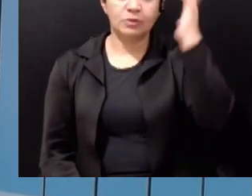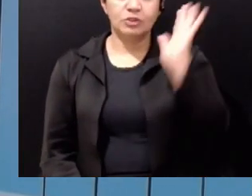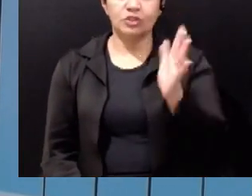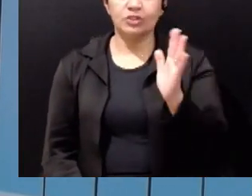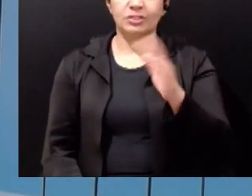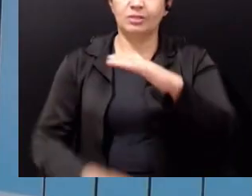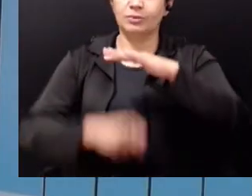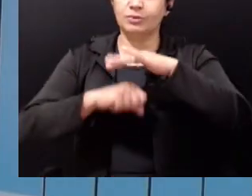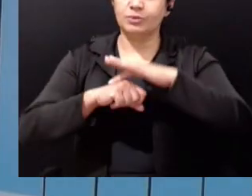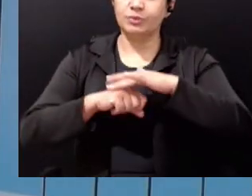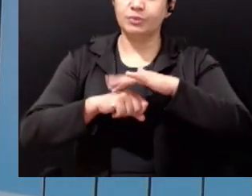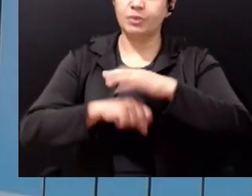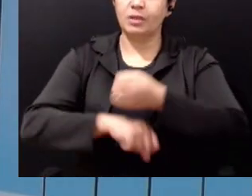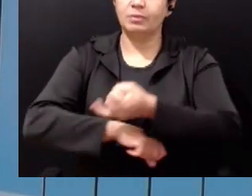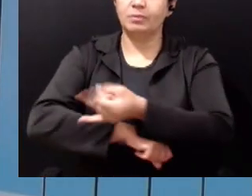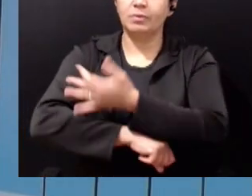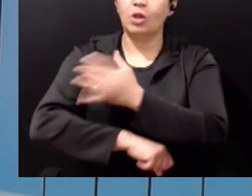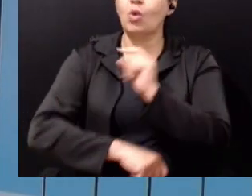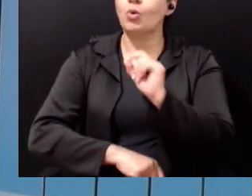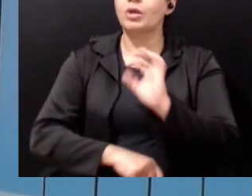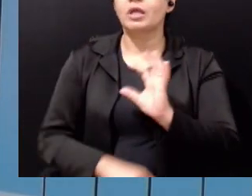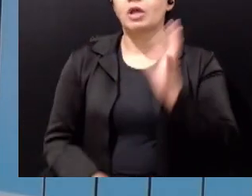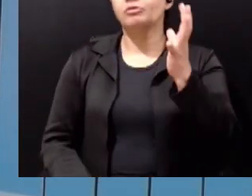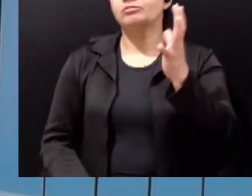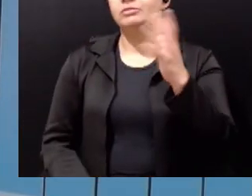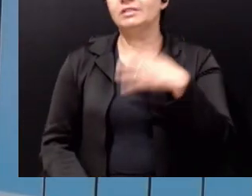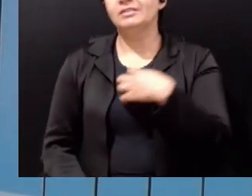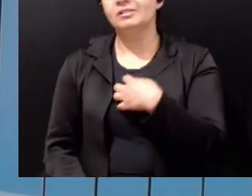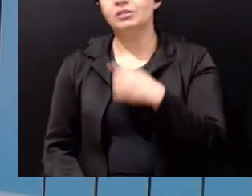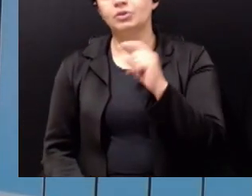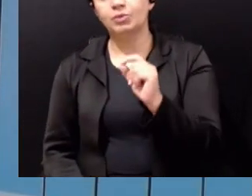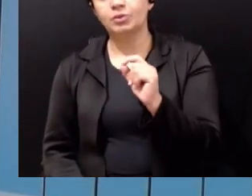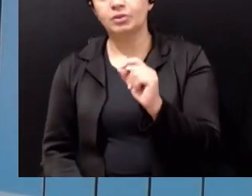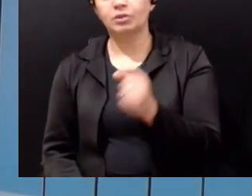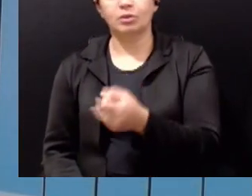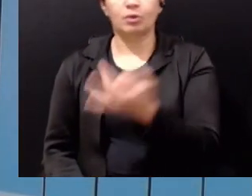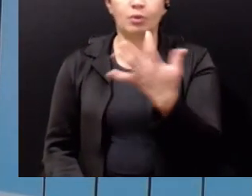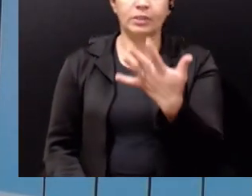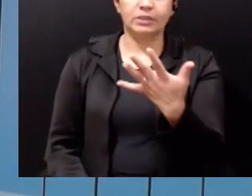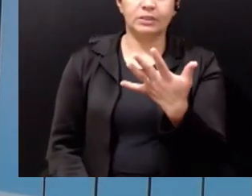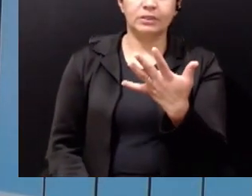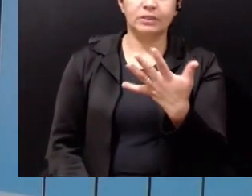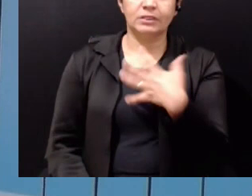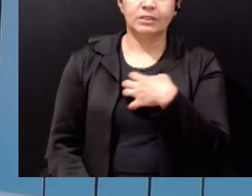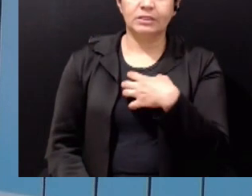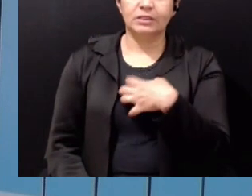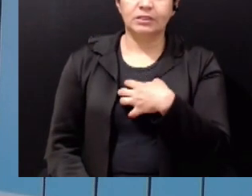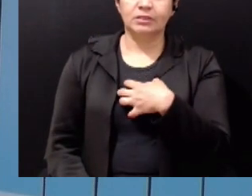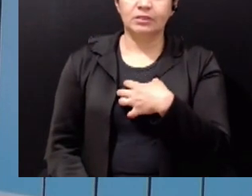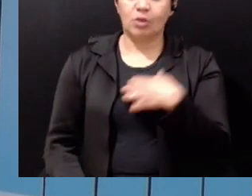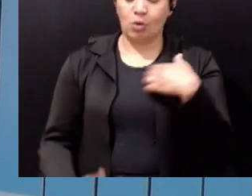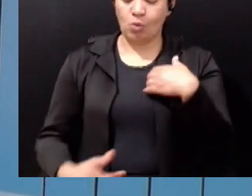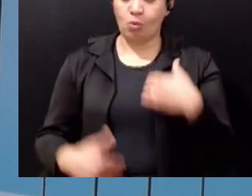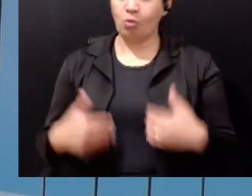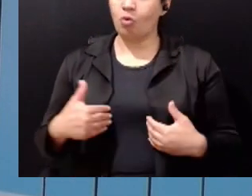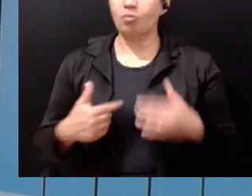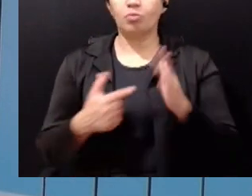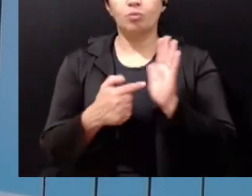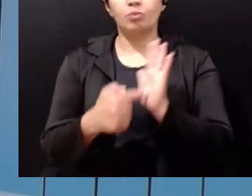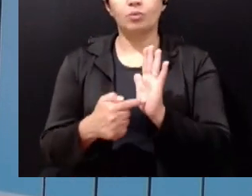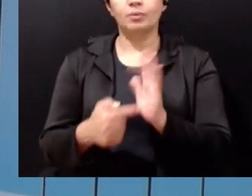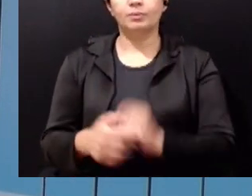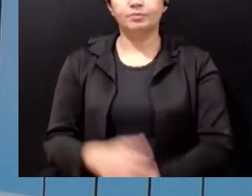adoecendo emocionalmente. O que ela começa a sentir? Quais são esses sintomas que o corpo vai dando?